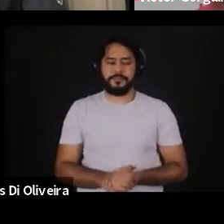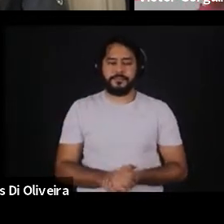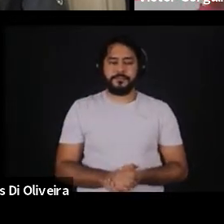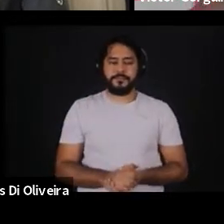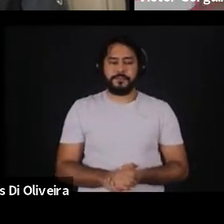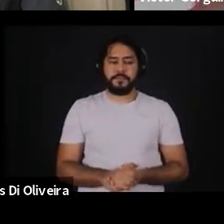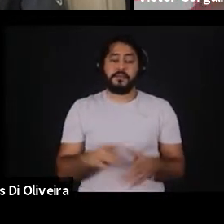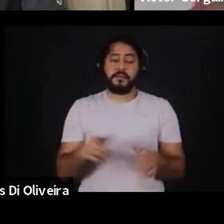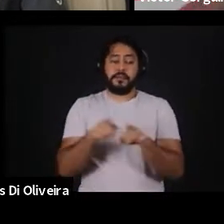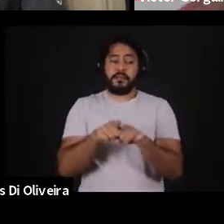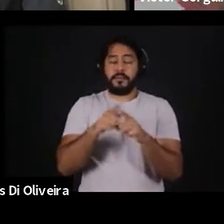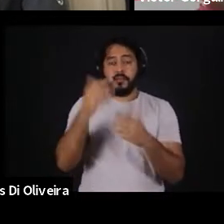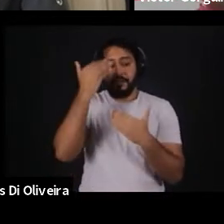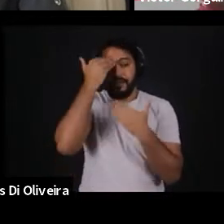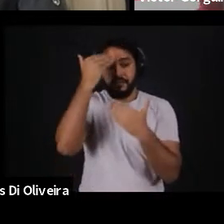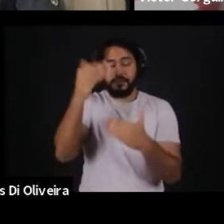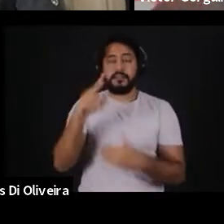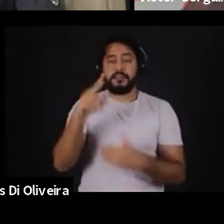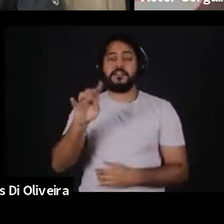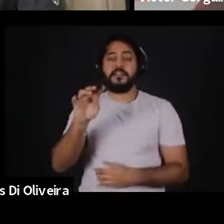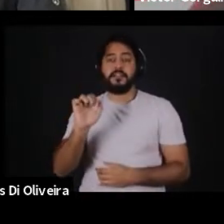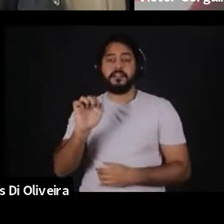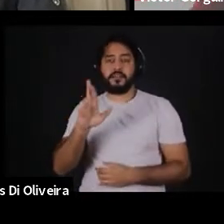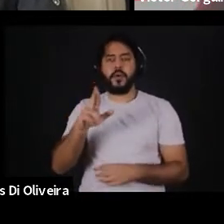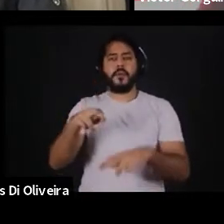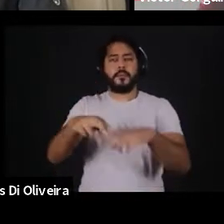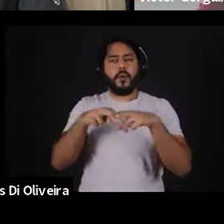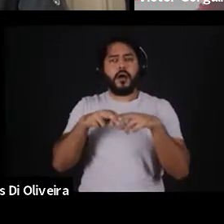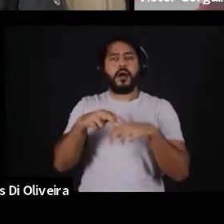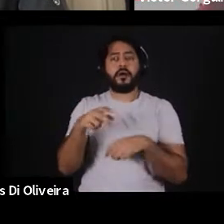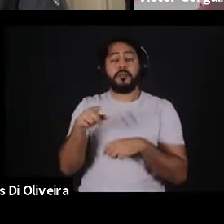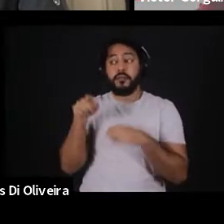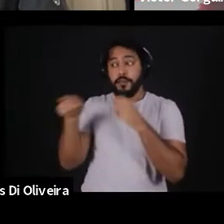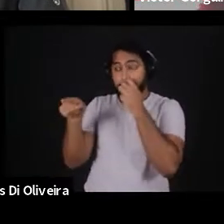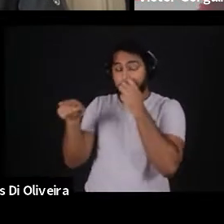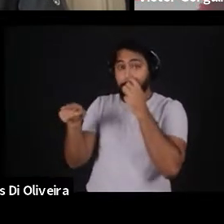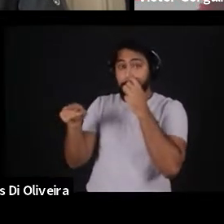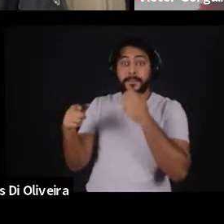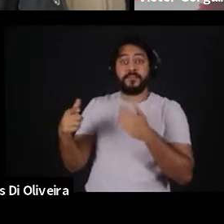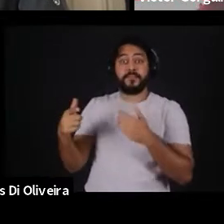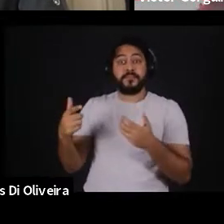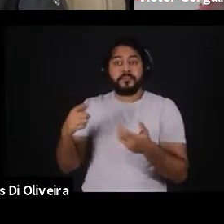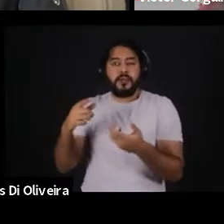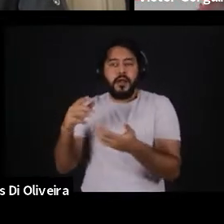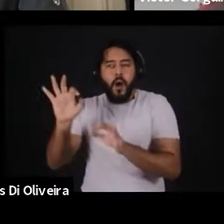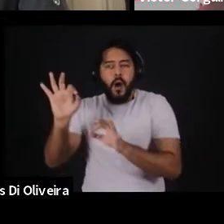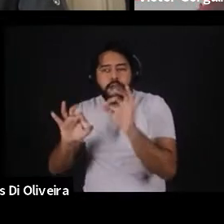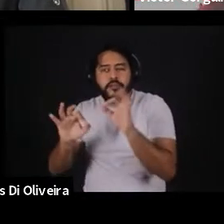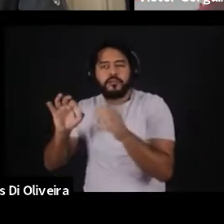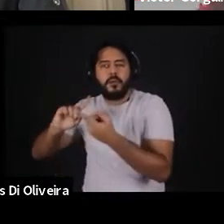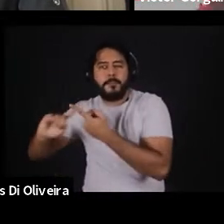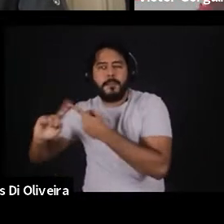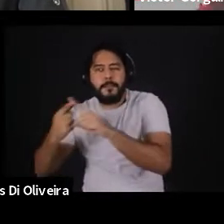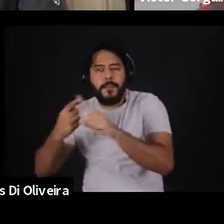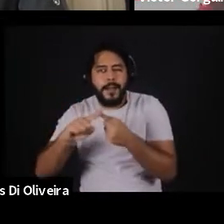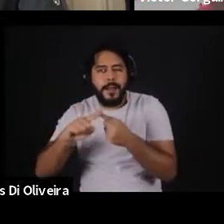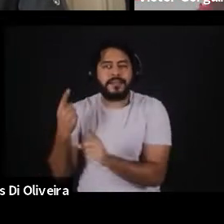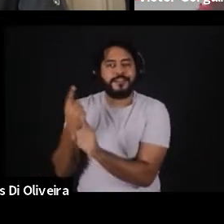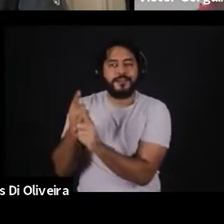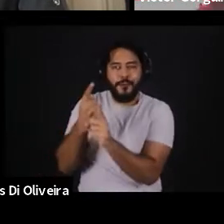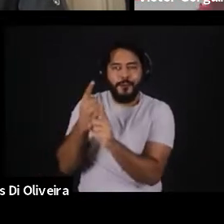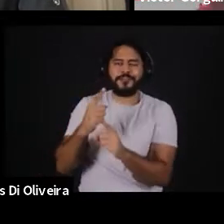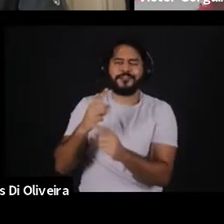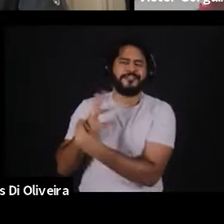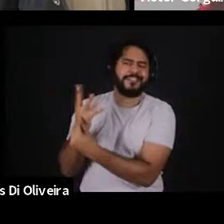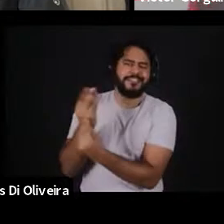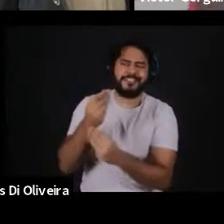E queria agradecer ao Vitor por ter articulado esse encontro com todas as outras artistas que participaram do projeto